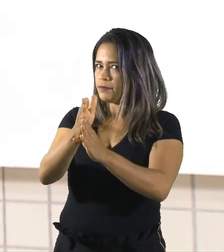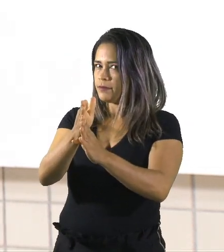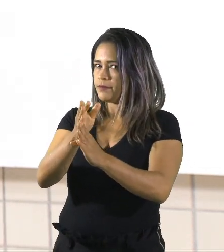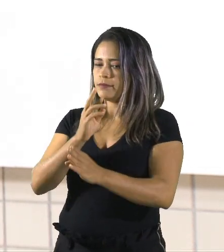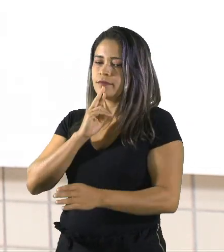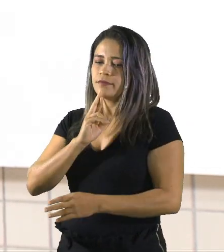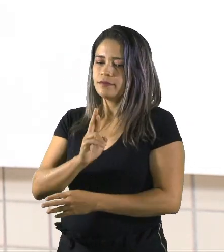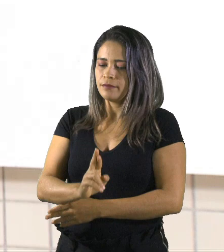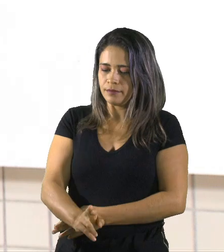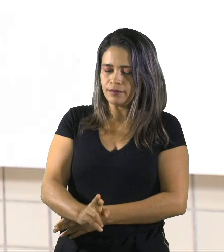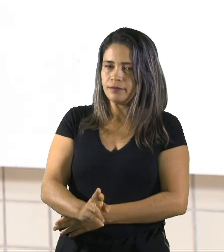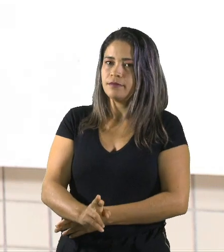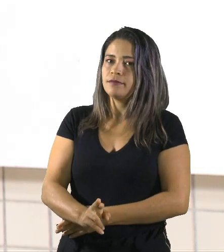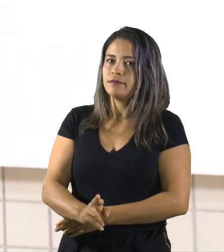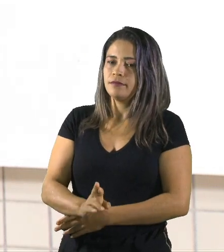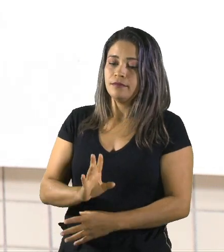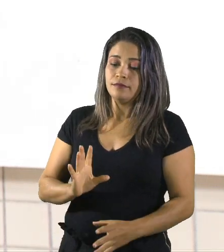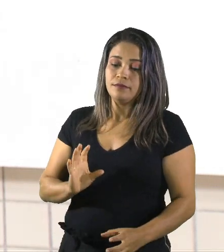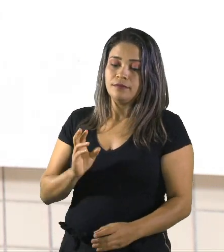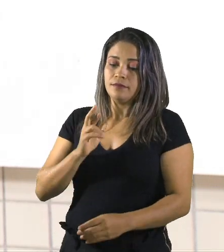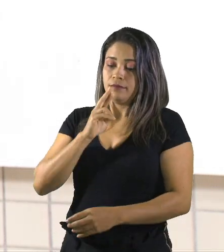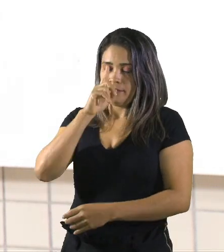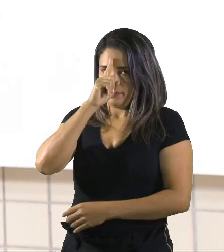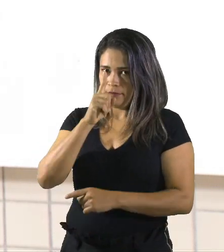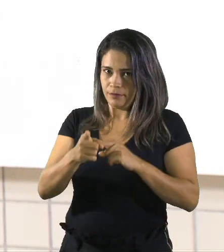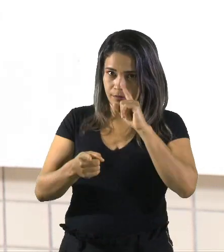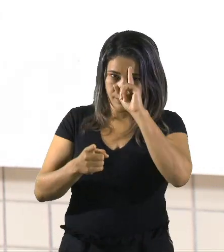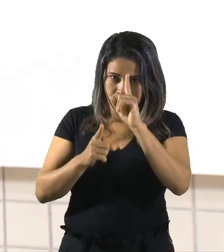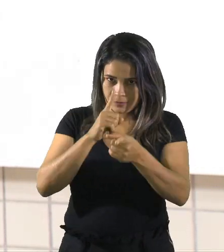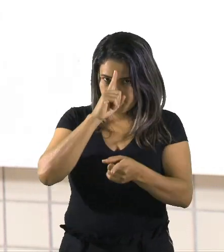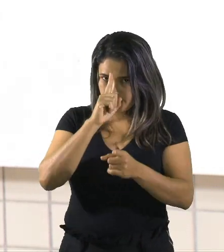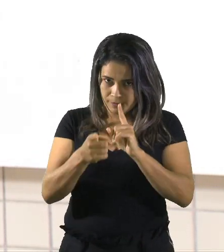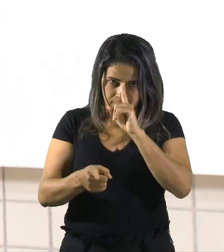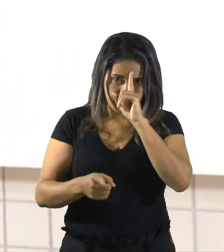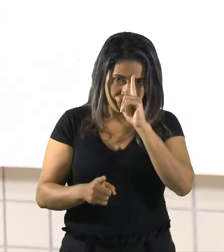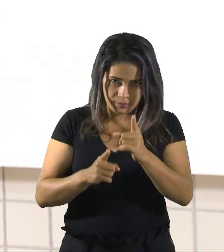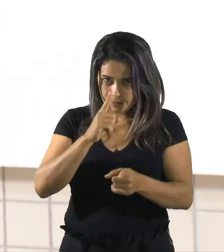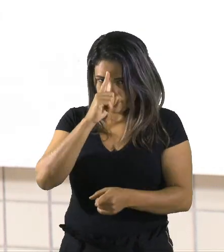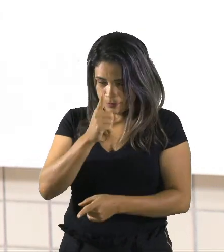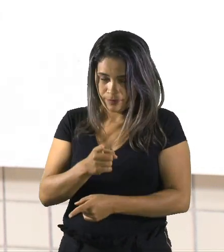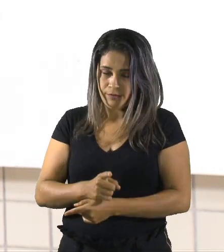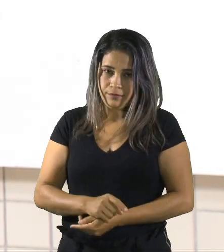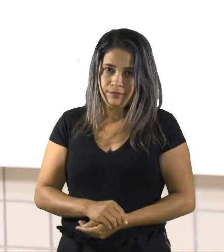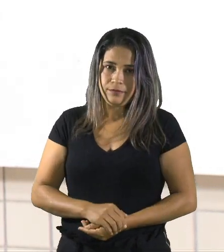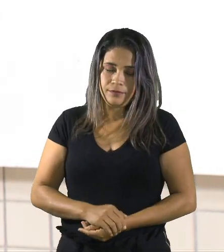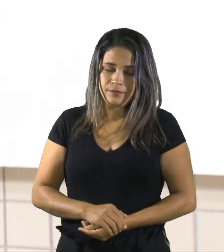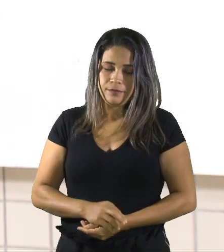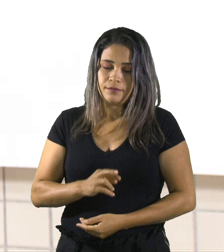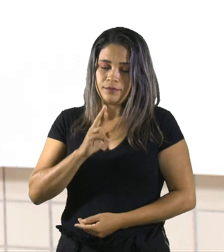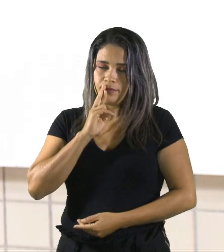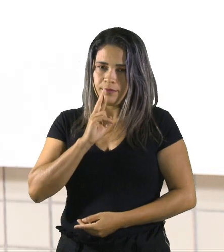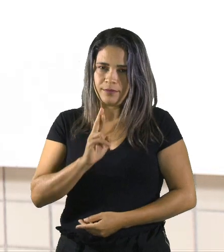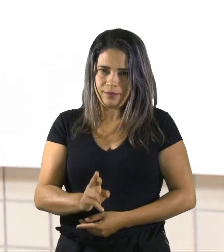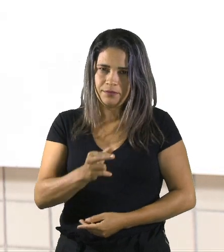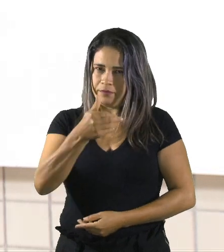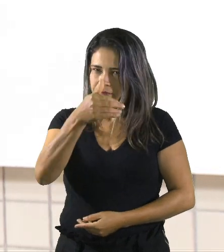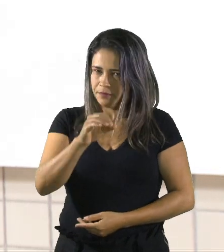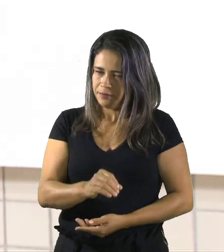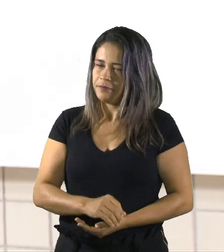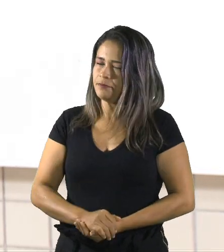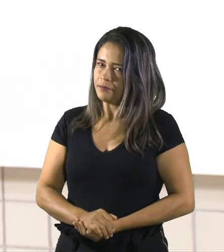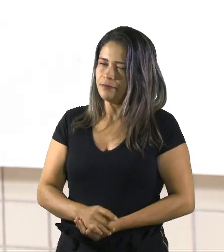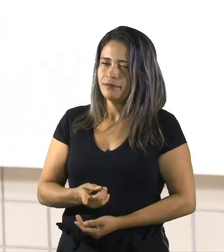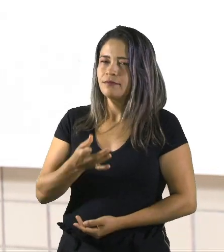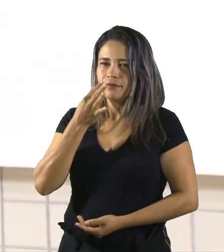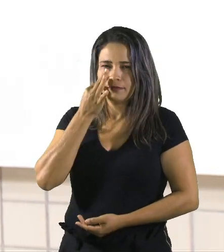o resultado final desse conjunto de ordens que eu te dei aqui, vai resultar em 10. Agora, só uma